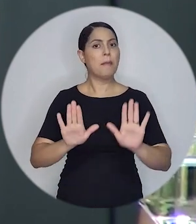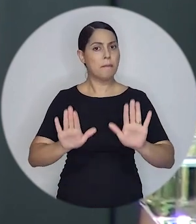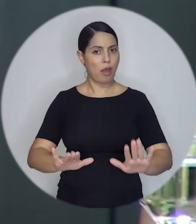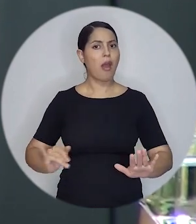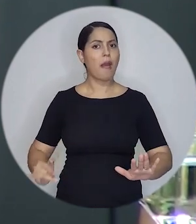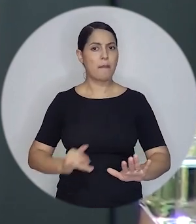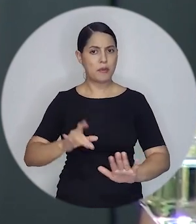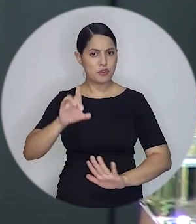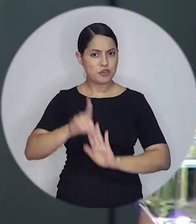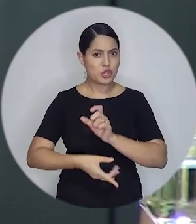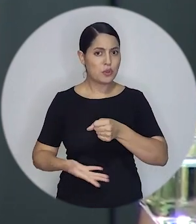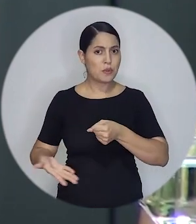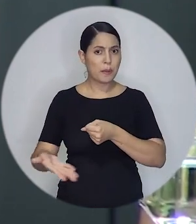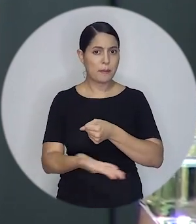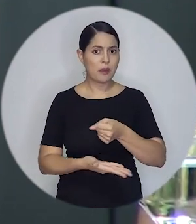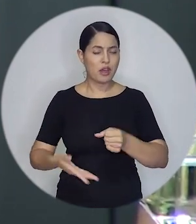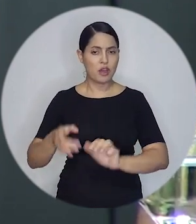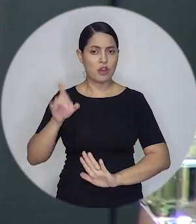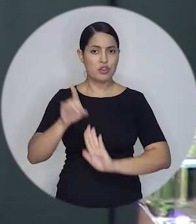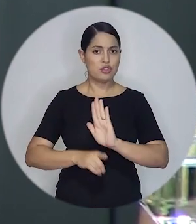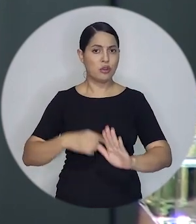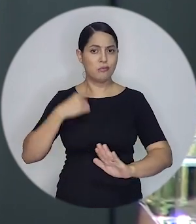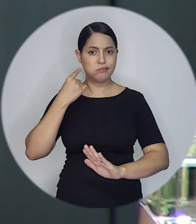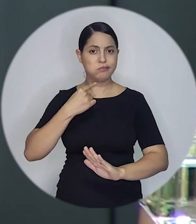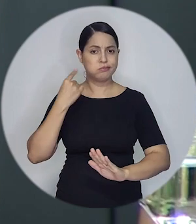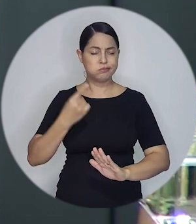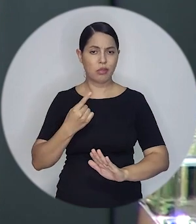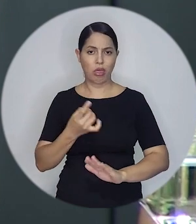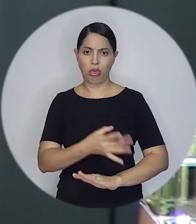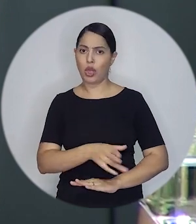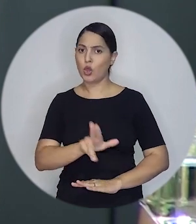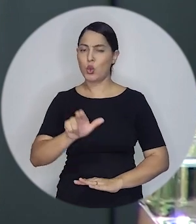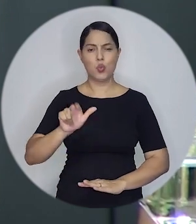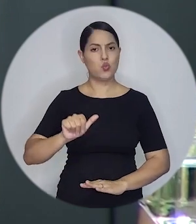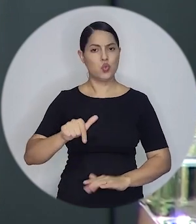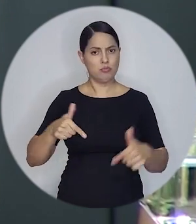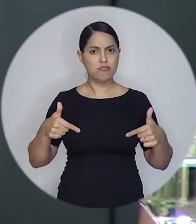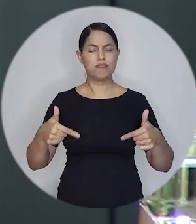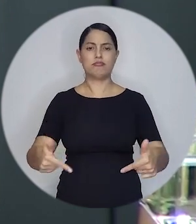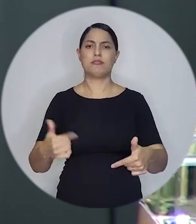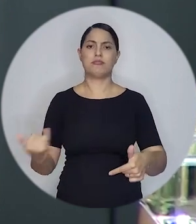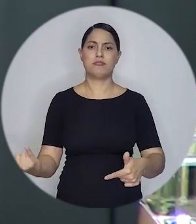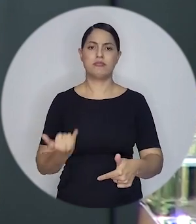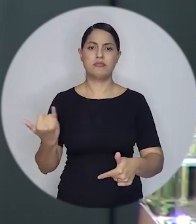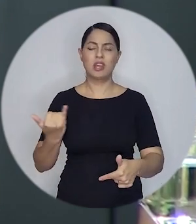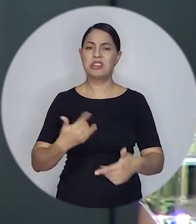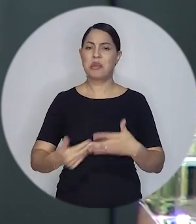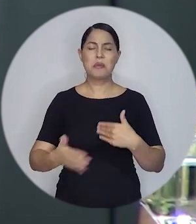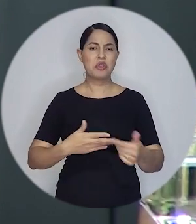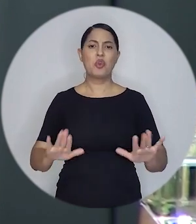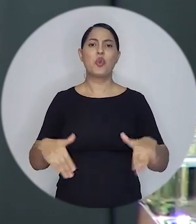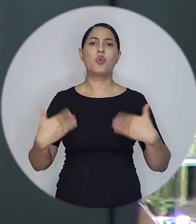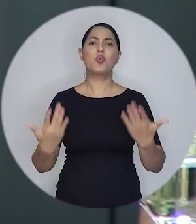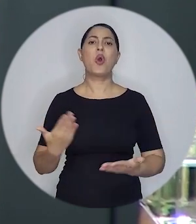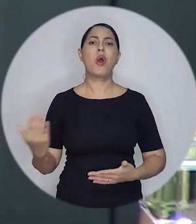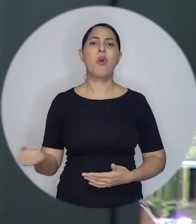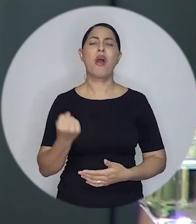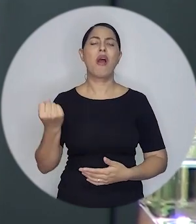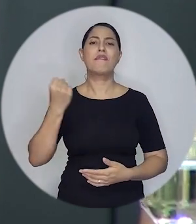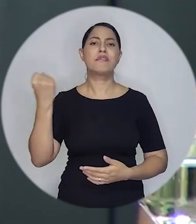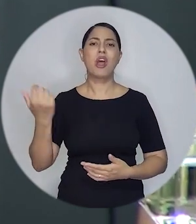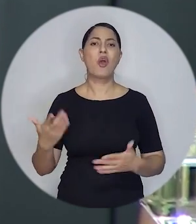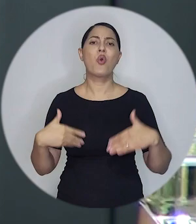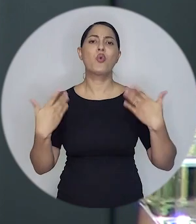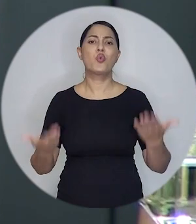deixarei que um direito e uma garantia fundamental, a prerrogativa da advocacia, inclusive, seja deixada de lado, independentemente da gravidade do momento que